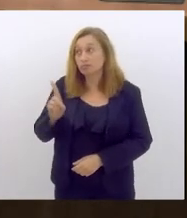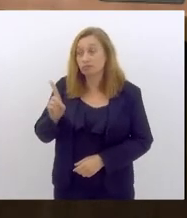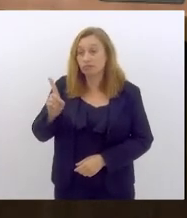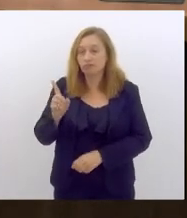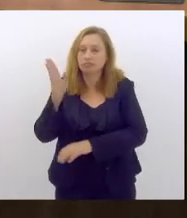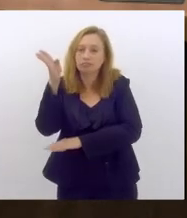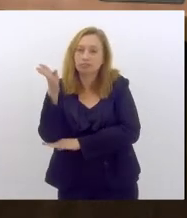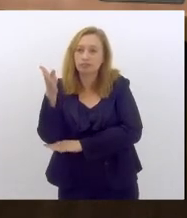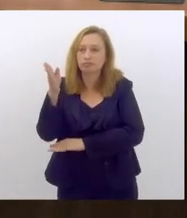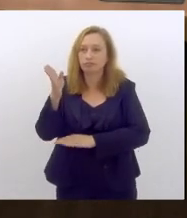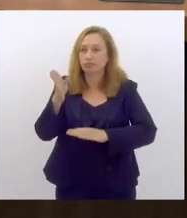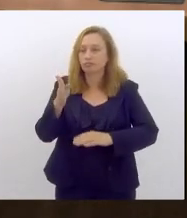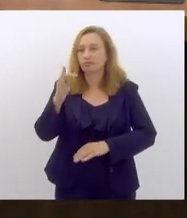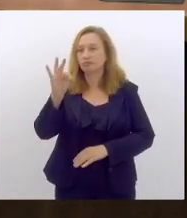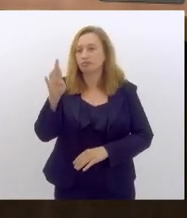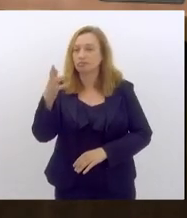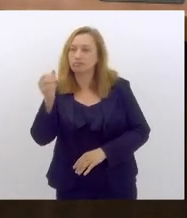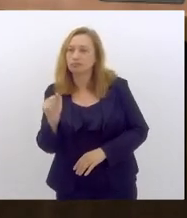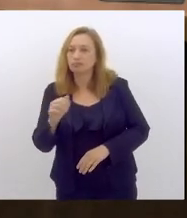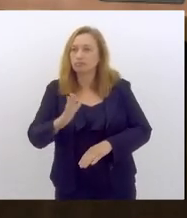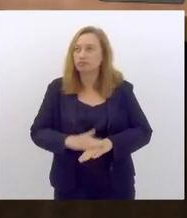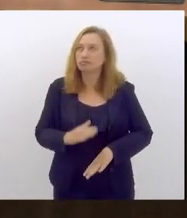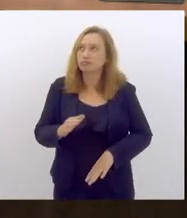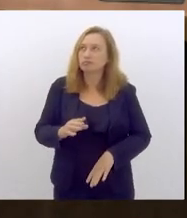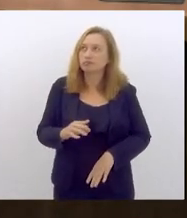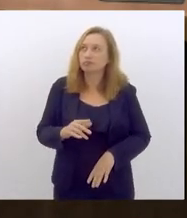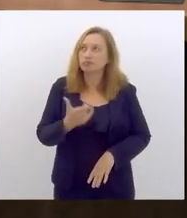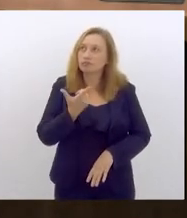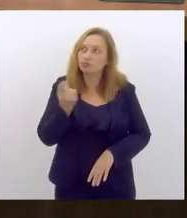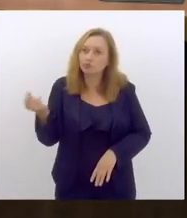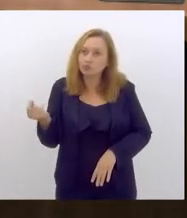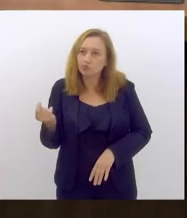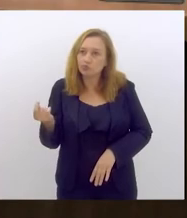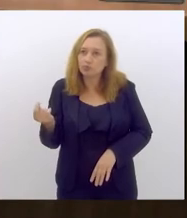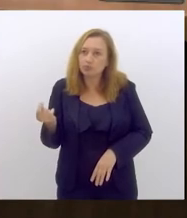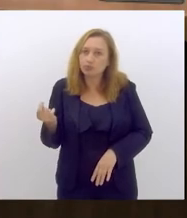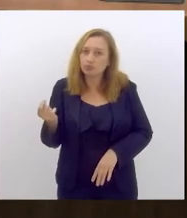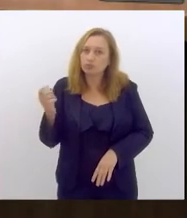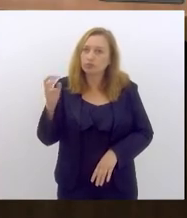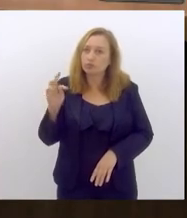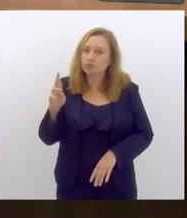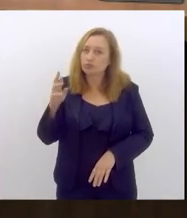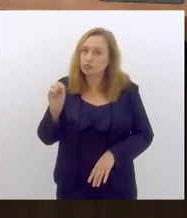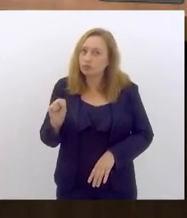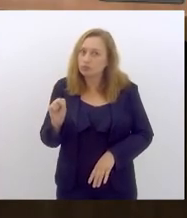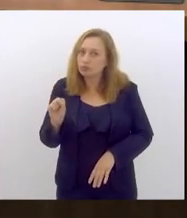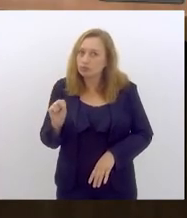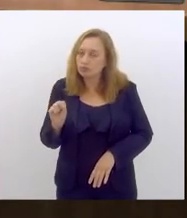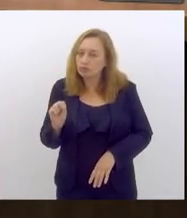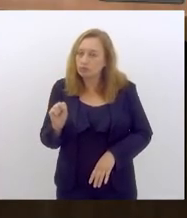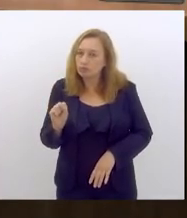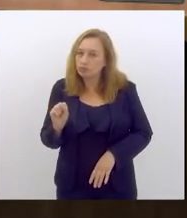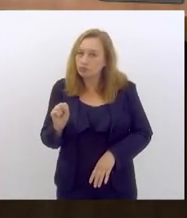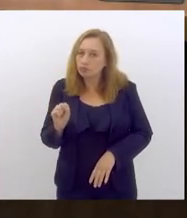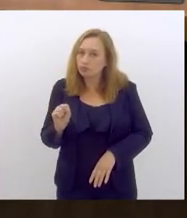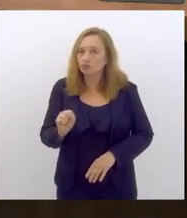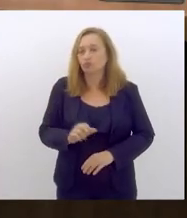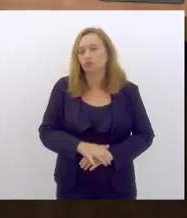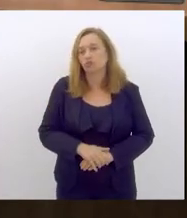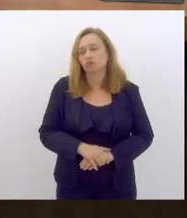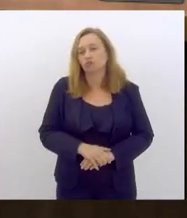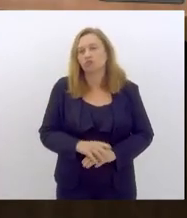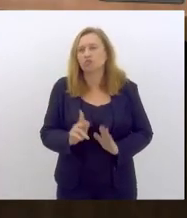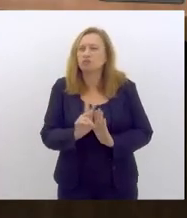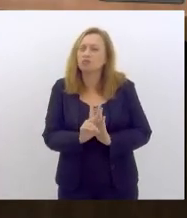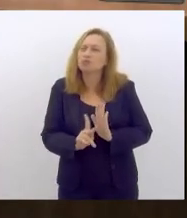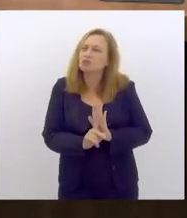Hotel Guanabara, por mais de 200 auditores, e por um